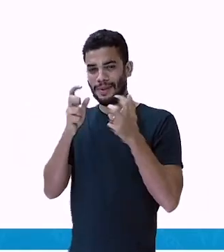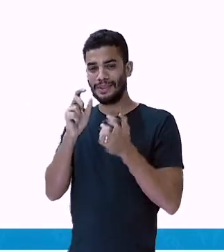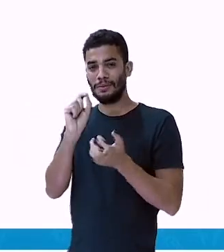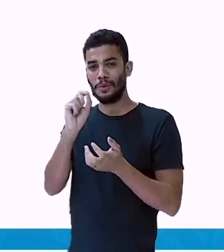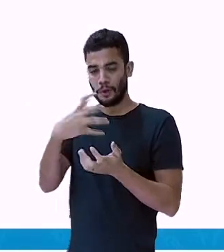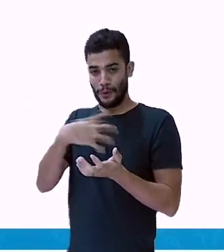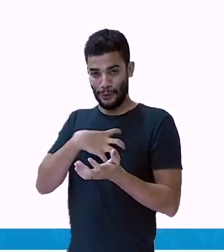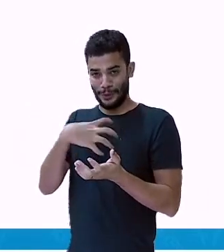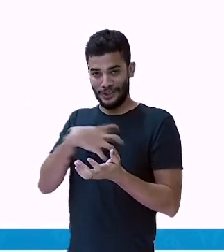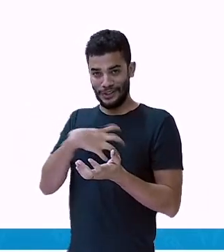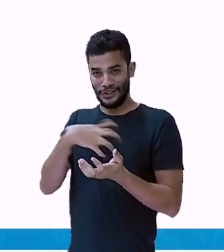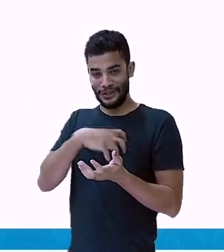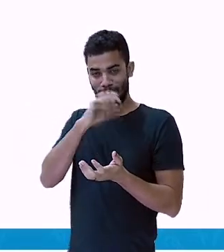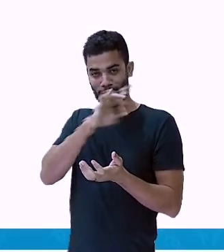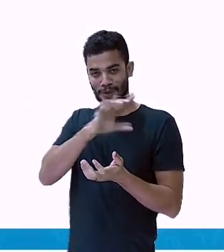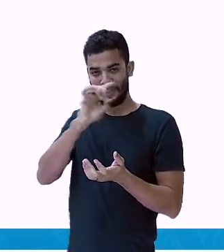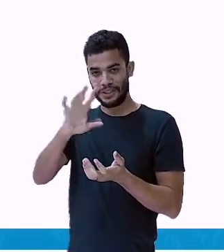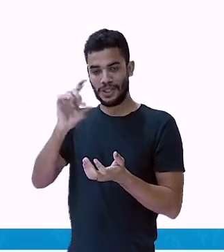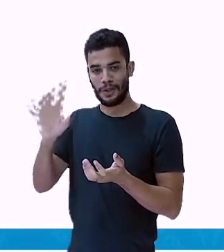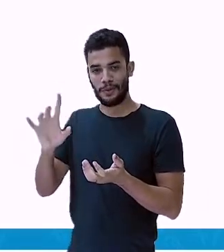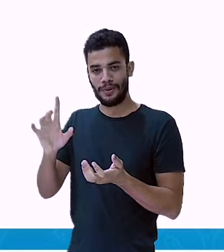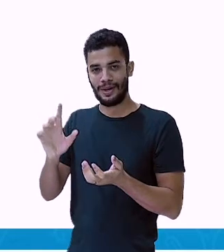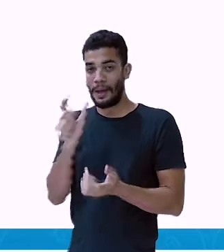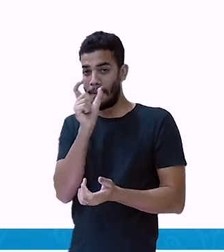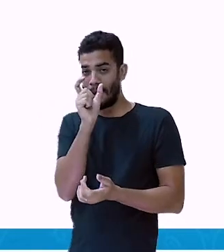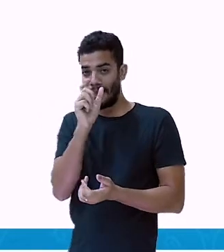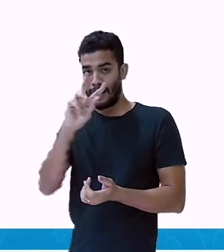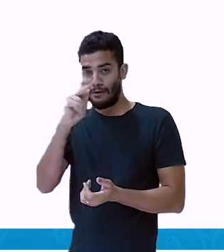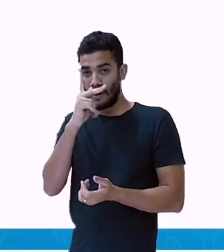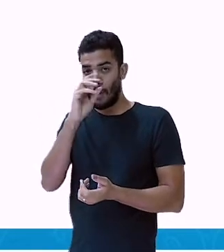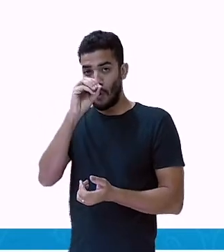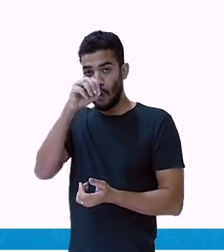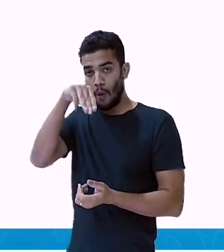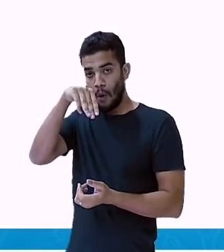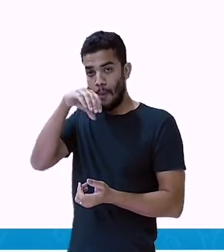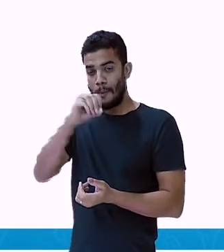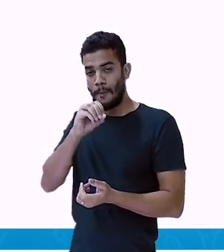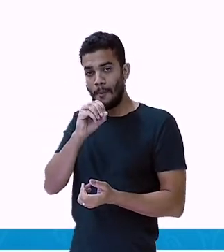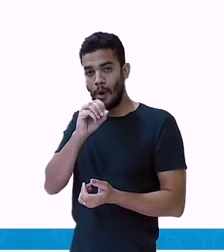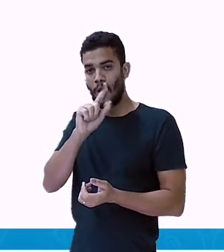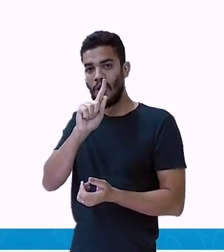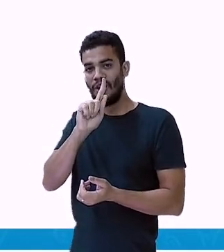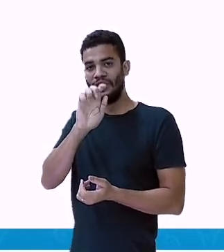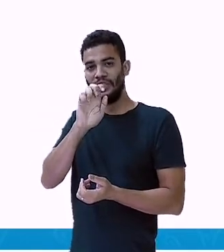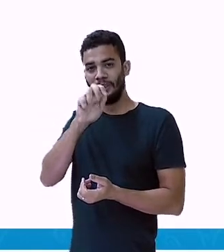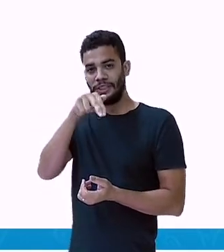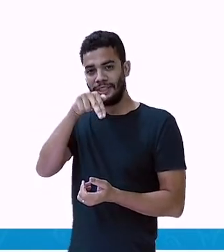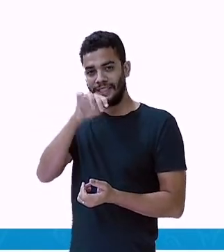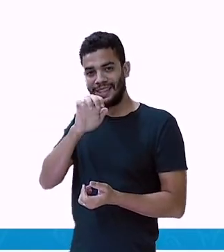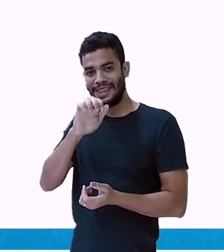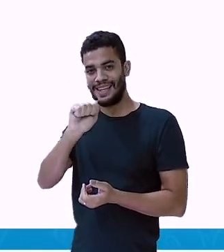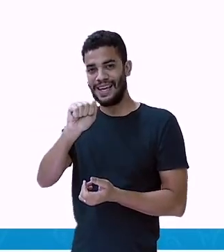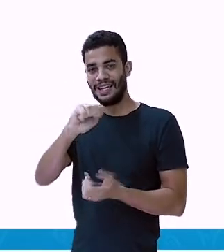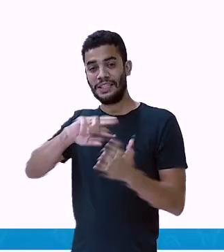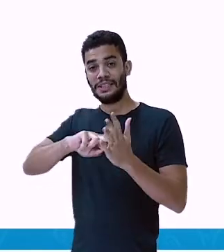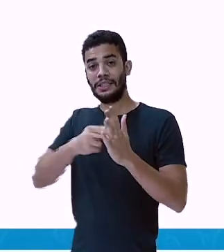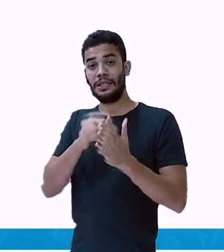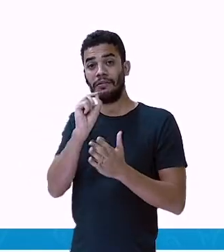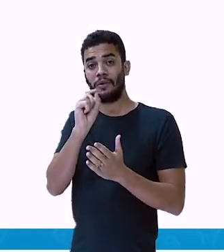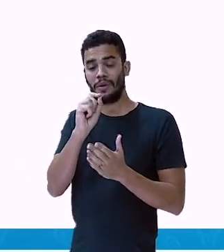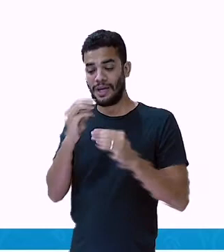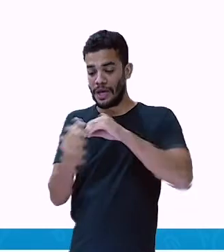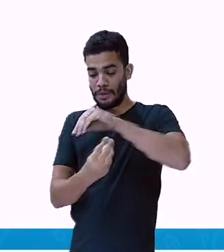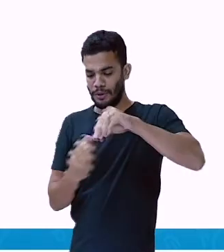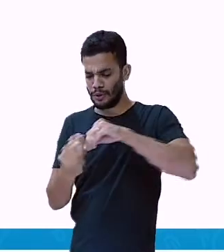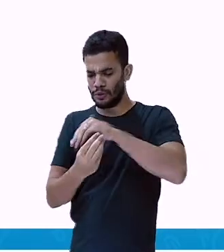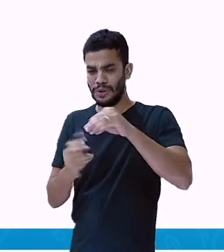mistura homogênea, né? Igual, mesmo, é aquela mistura que quando você olha de